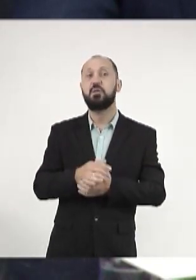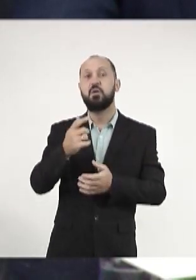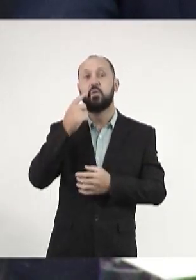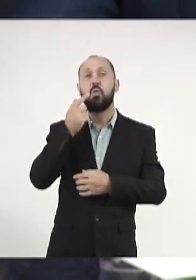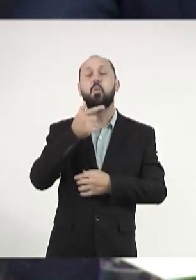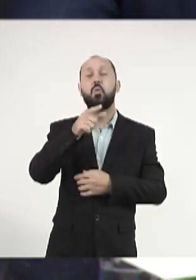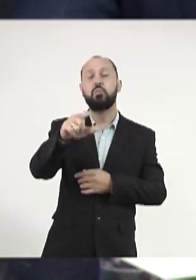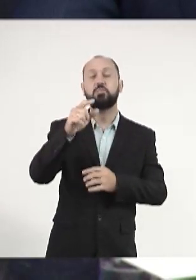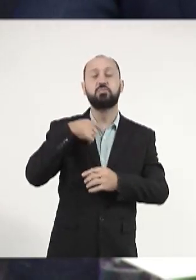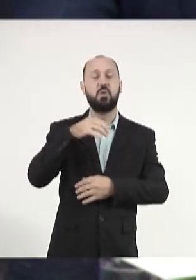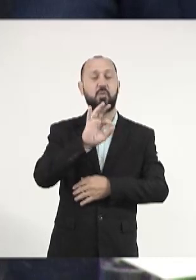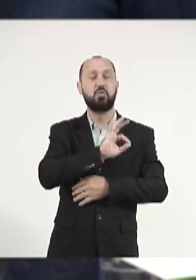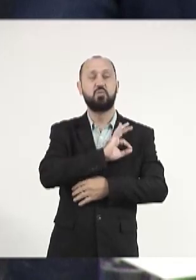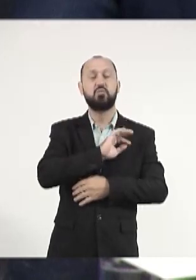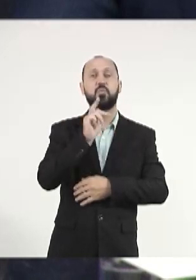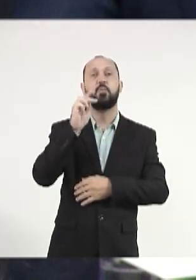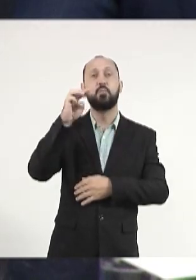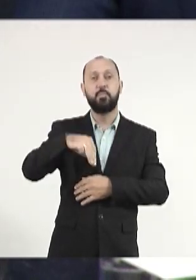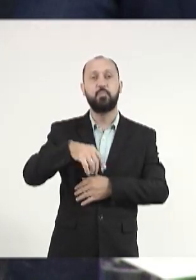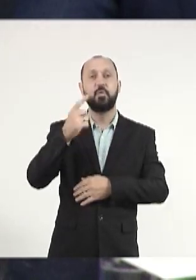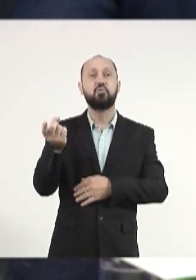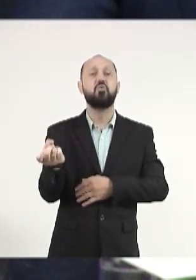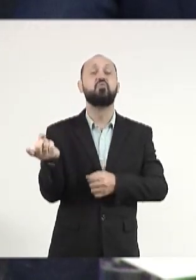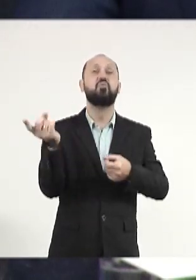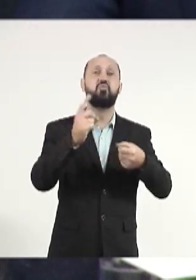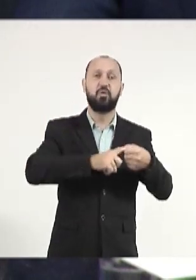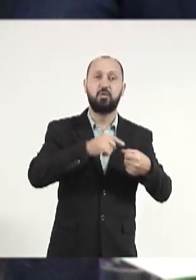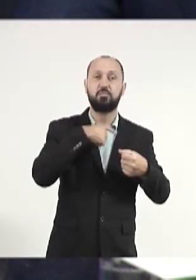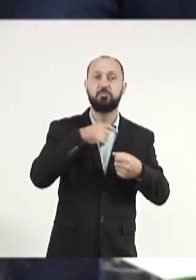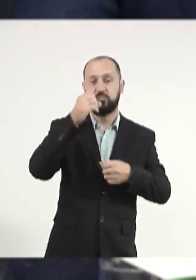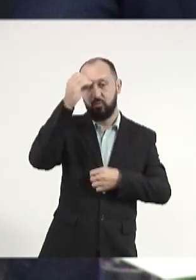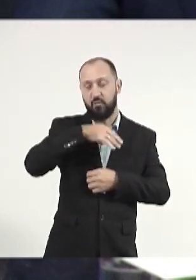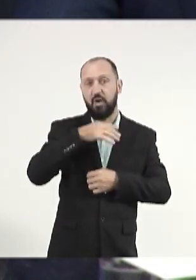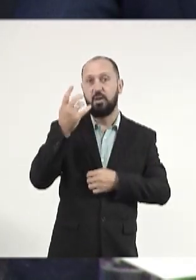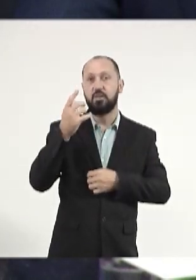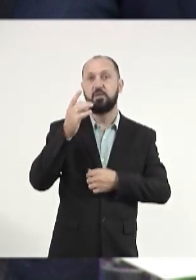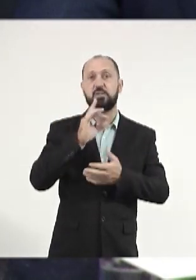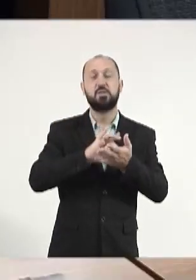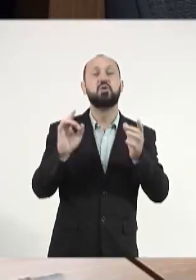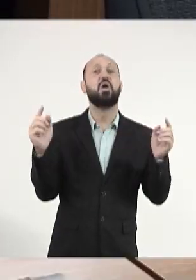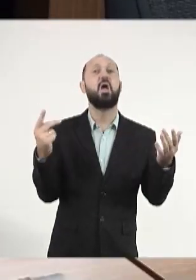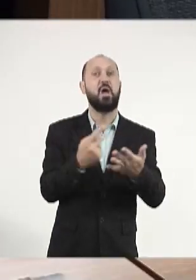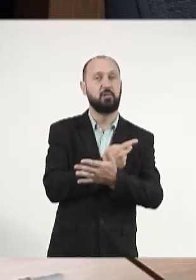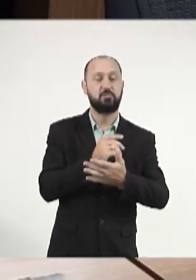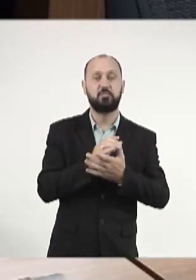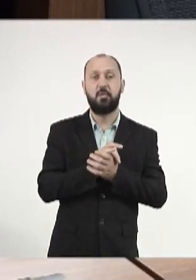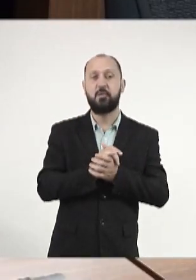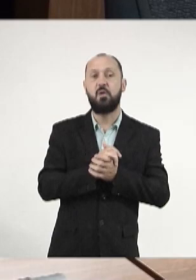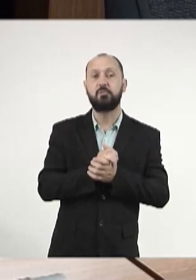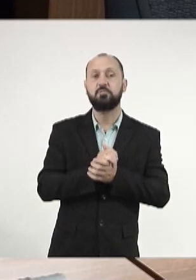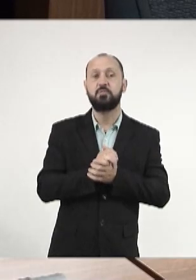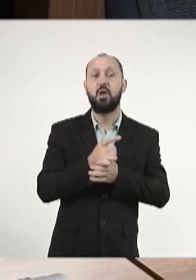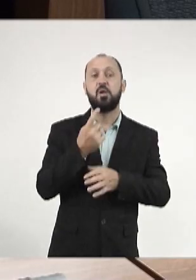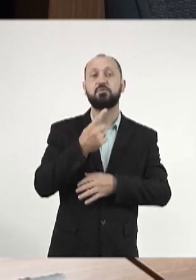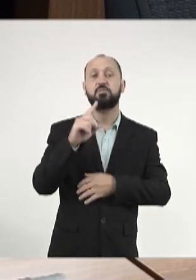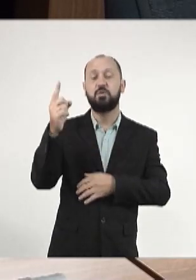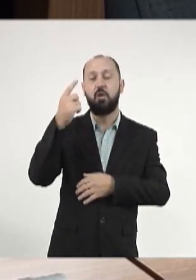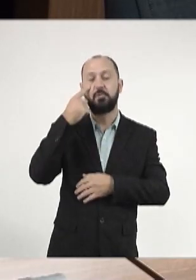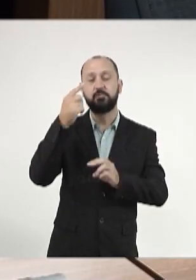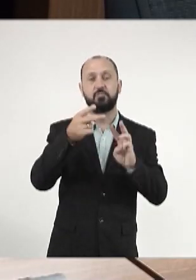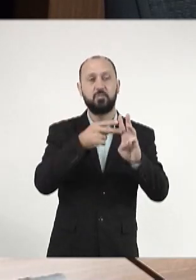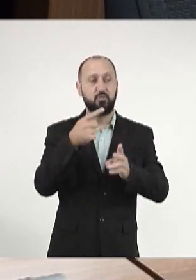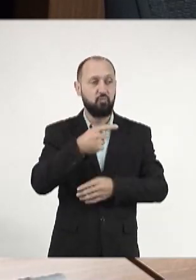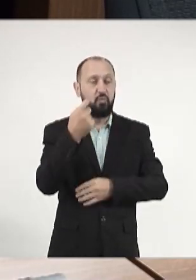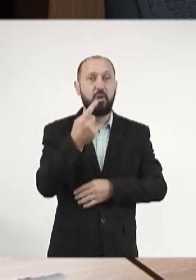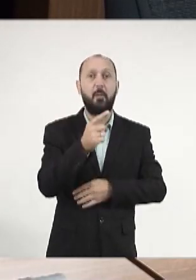dispararam contra os PMs, que revidaram a agressão injusta, e um indígena levou um tiro